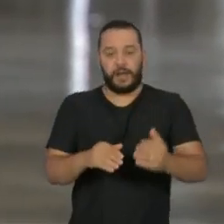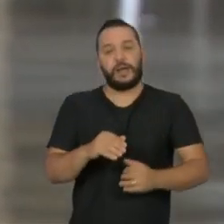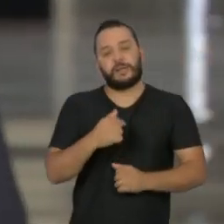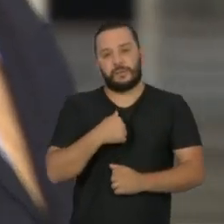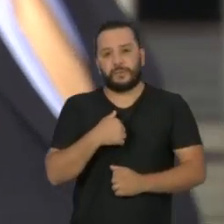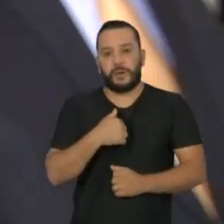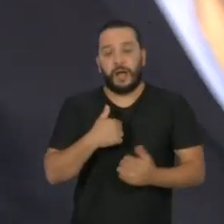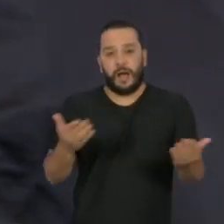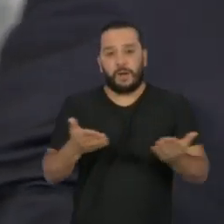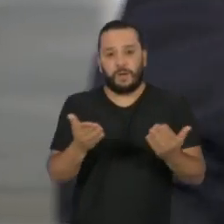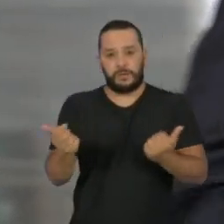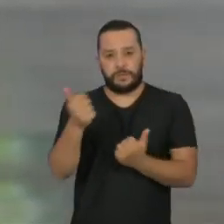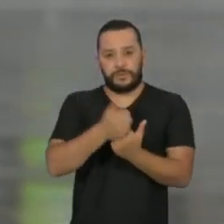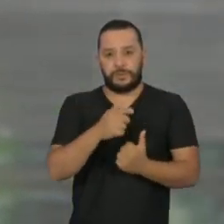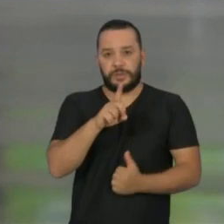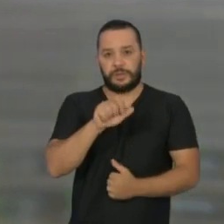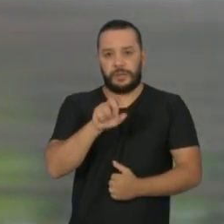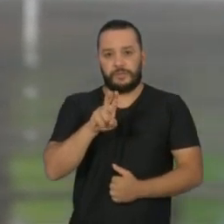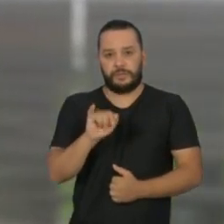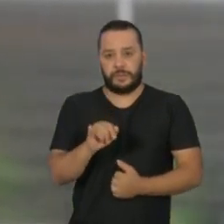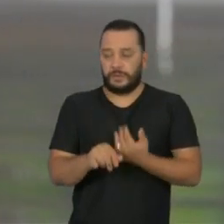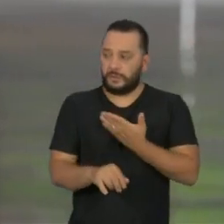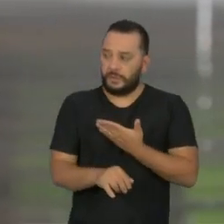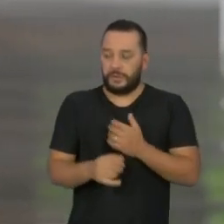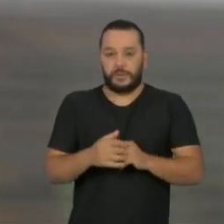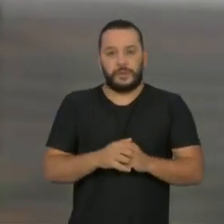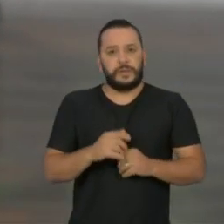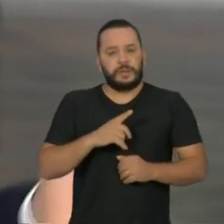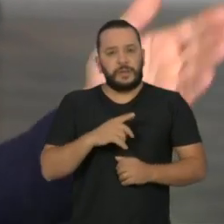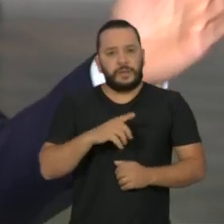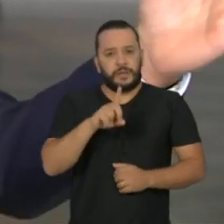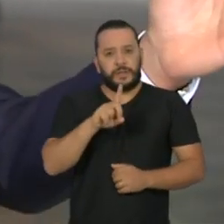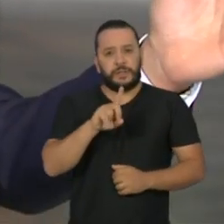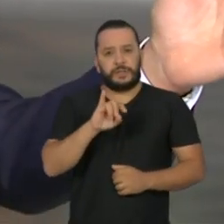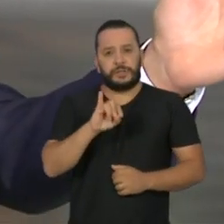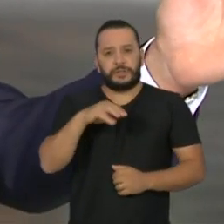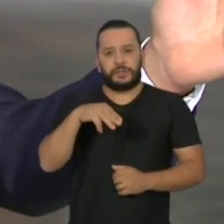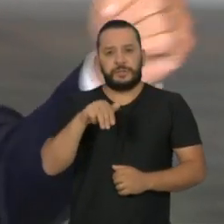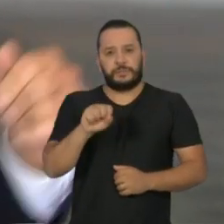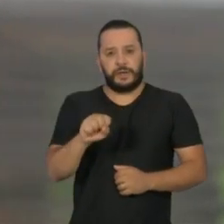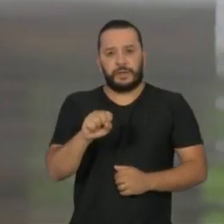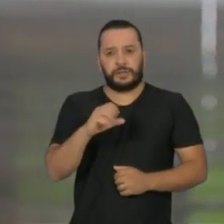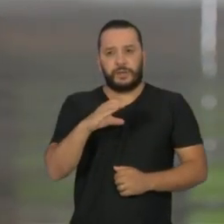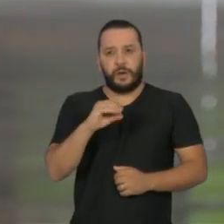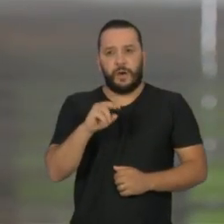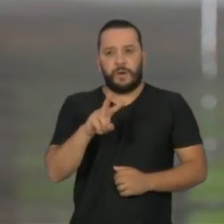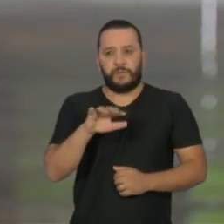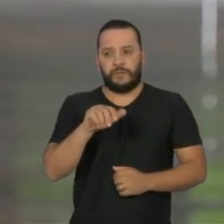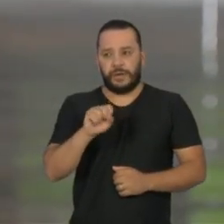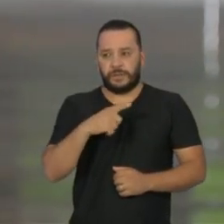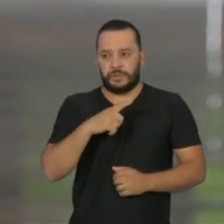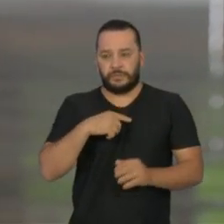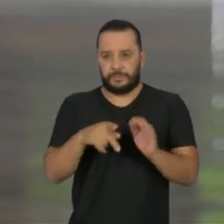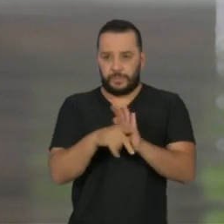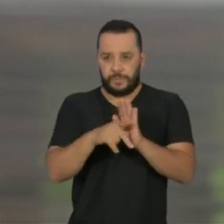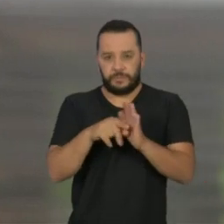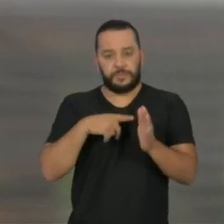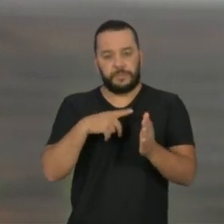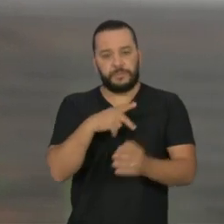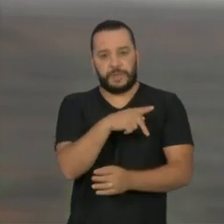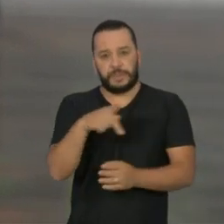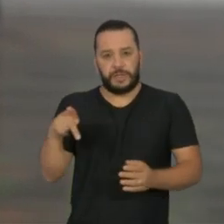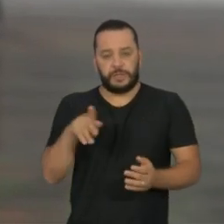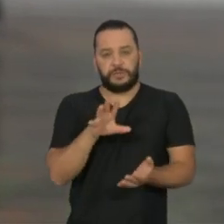Dr. Davi Wipp, lembrando que o Dr. Dimas Covas, que aqui está, presidente do Instituto Butantan, estará à disposição